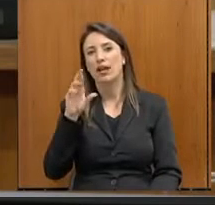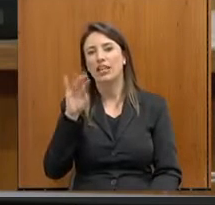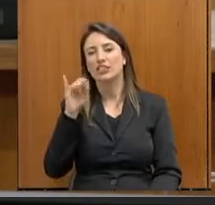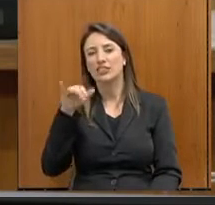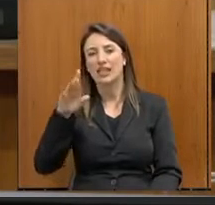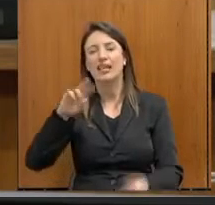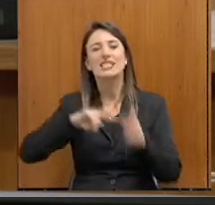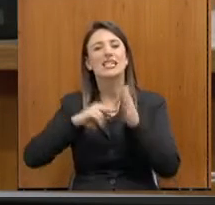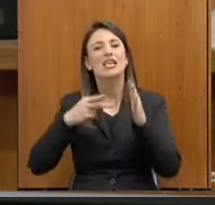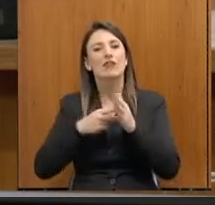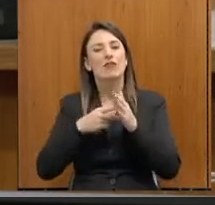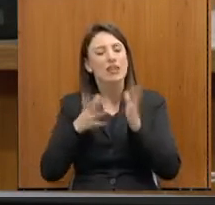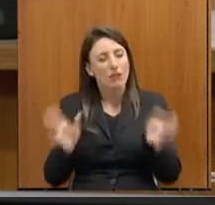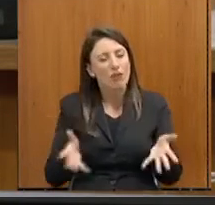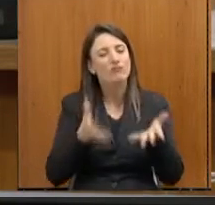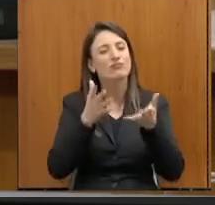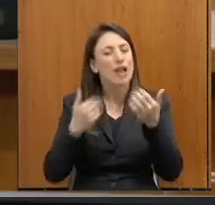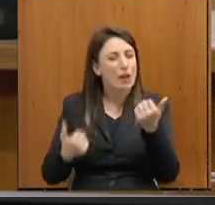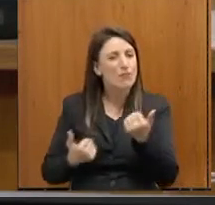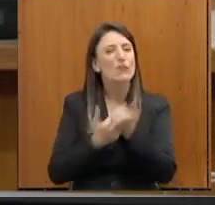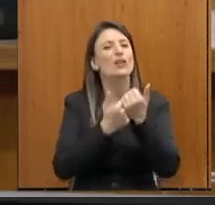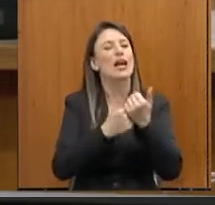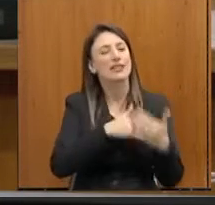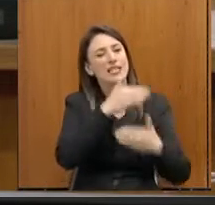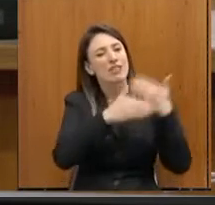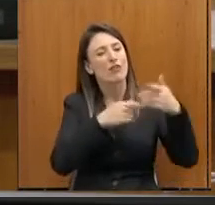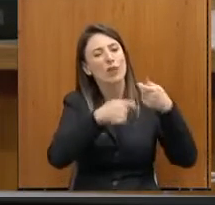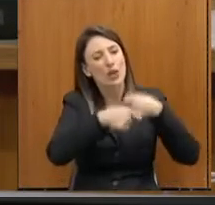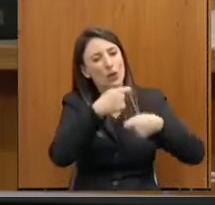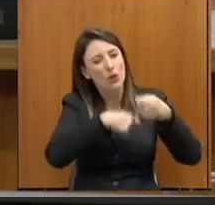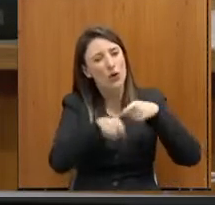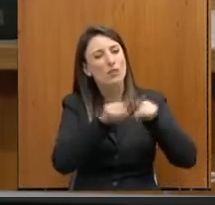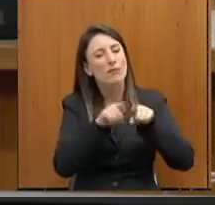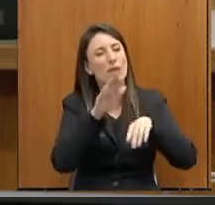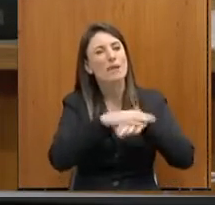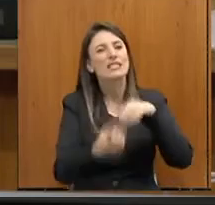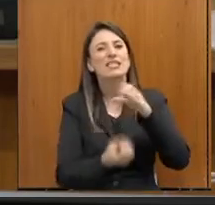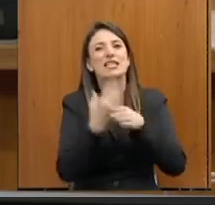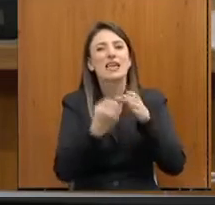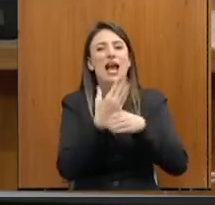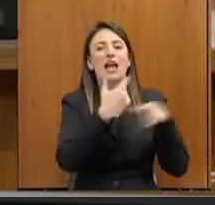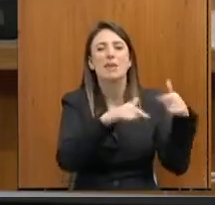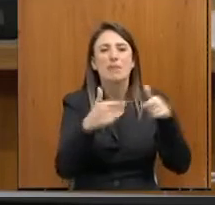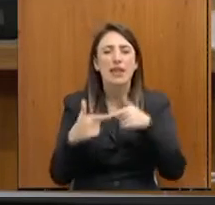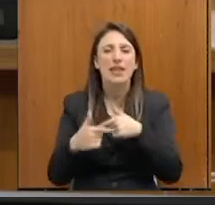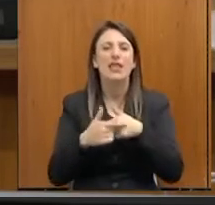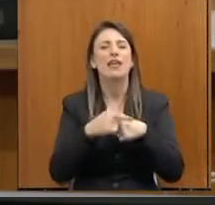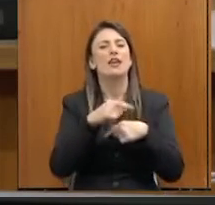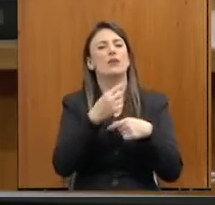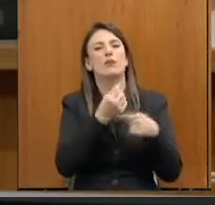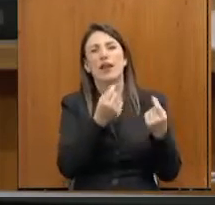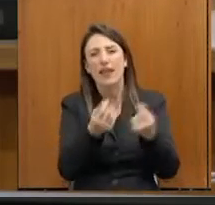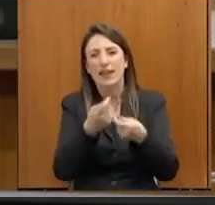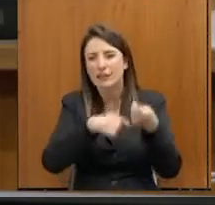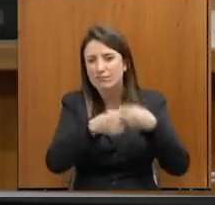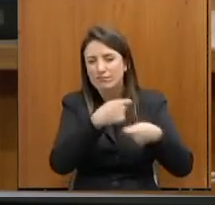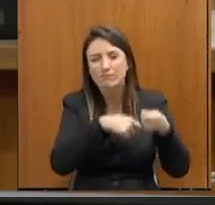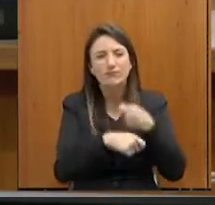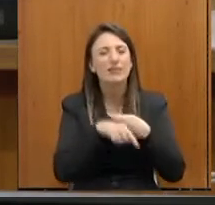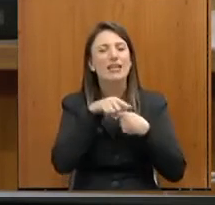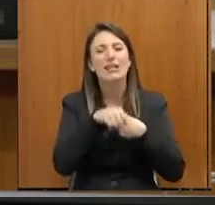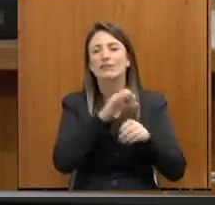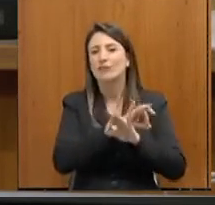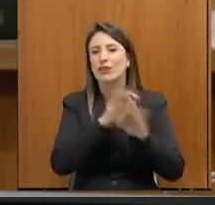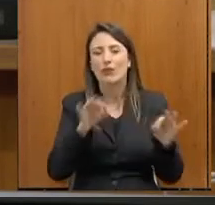o desenvolvimento econômico EA geração de emprego e renda para a região dos Senhores e isso é falta Positiva em qualquer ideologia